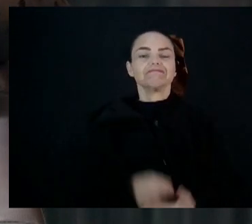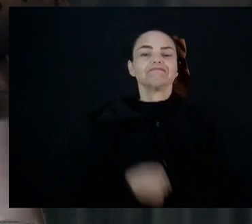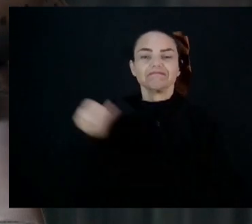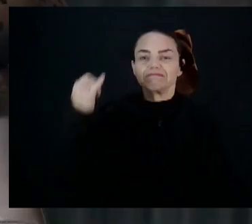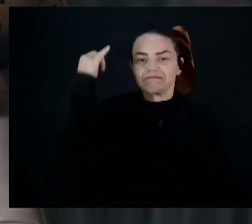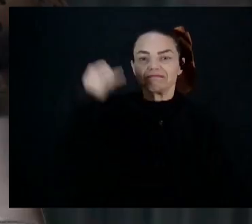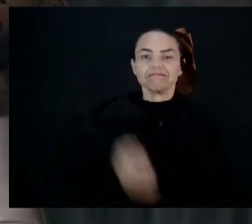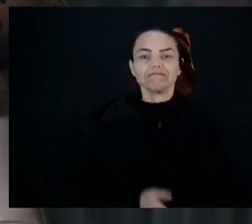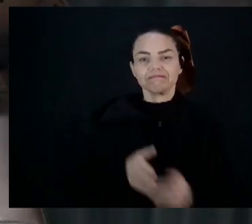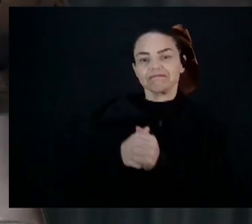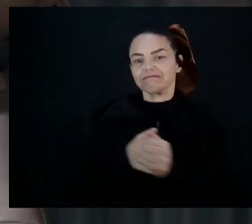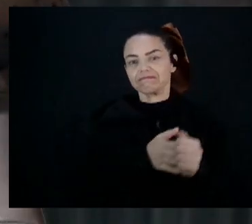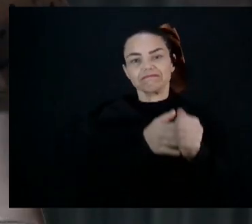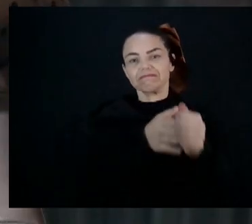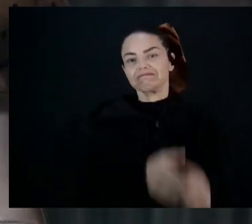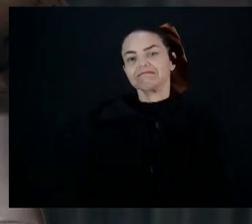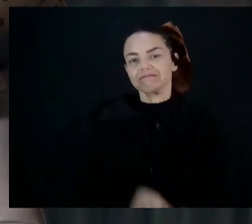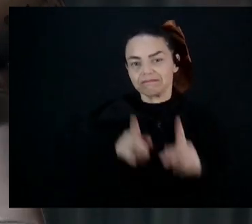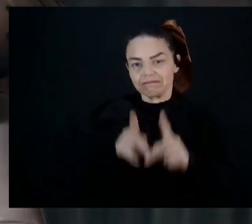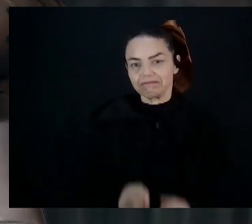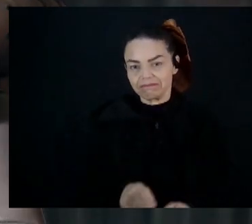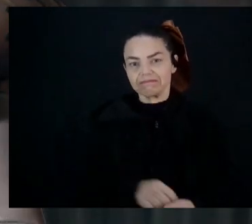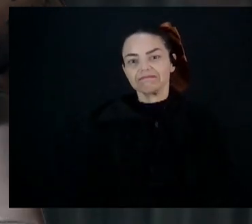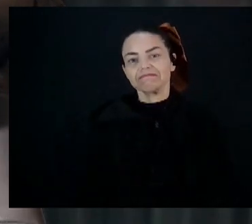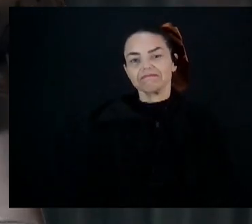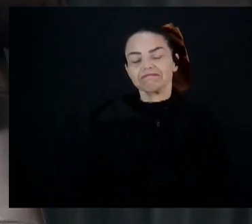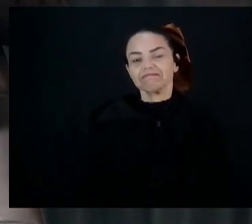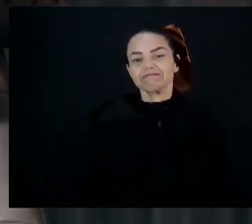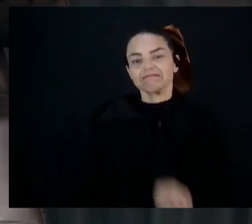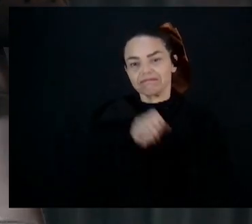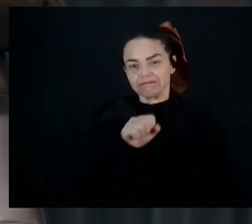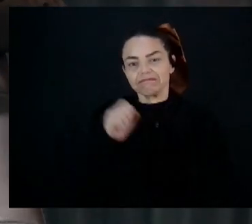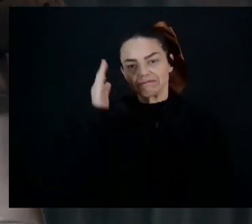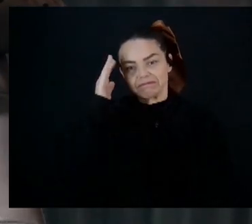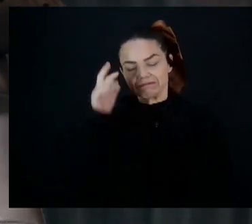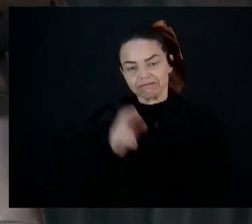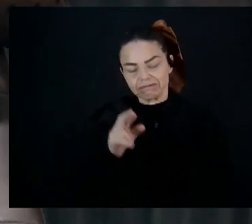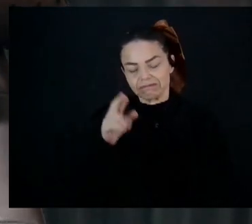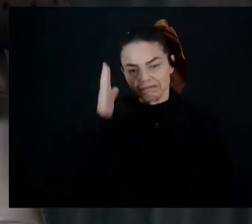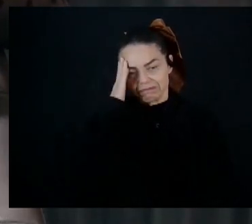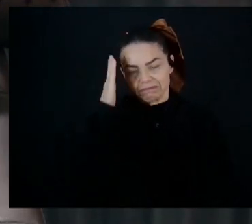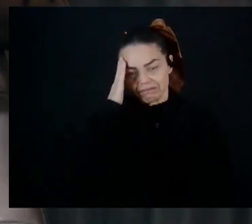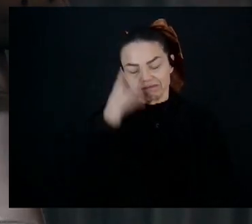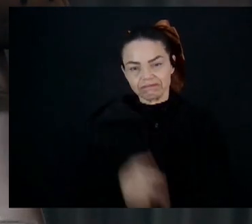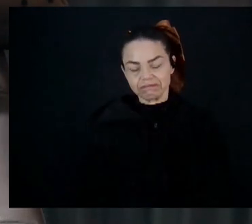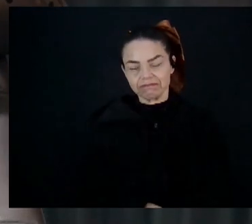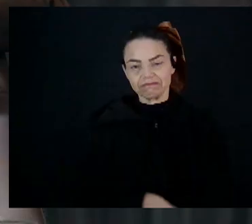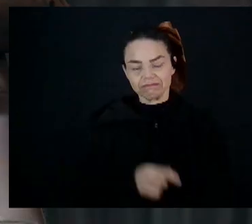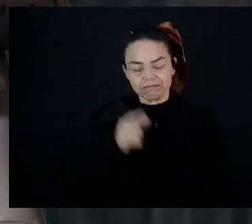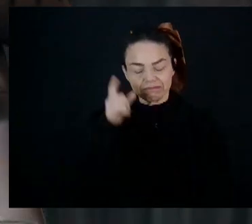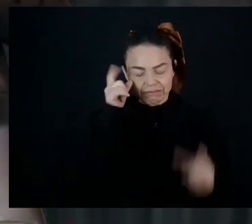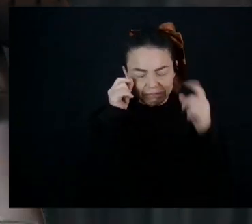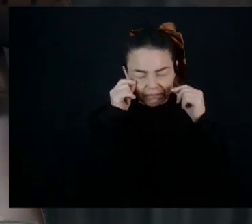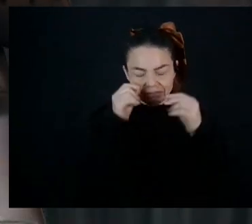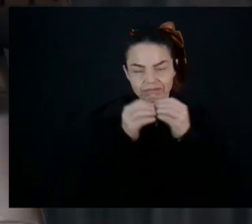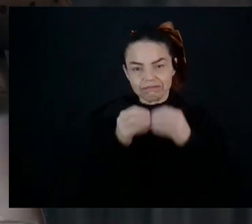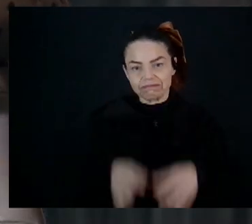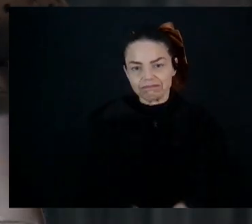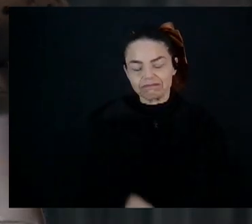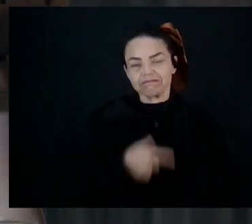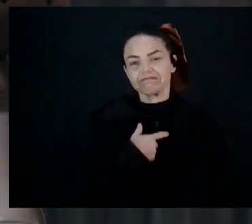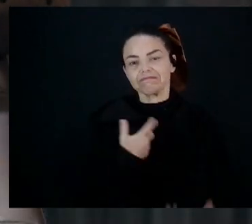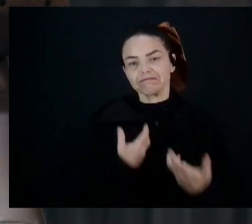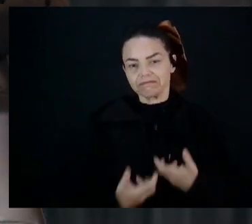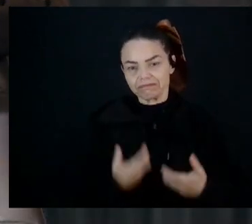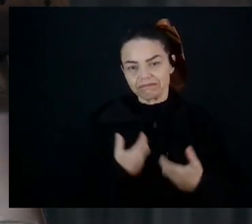guiar uma população, né? Mas se você entende que você está com o seu sono prejudicado, que você acorda cansado, que você